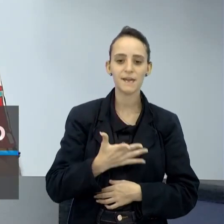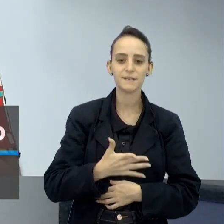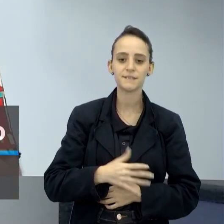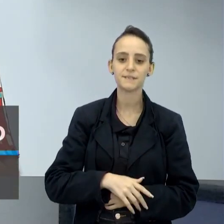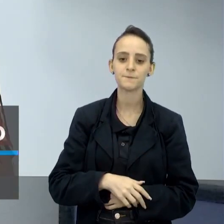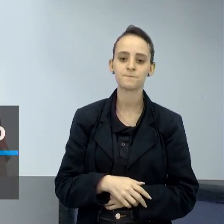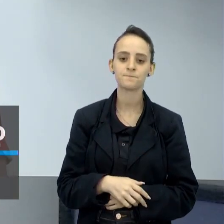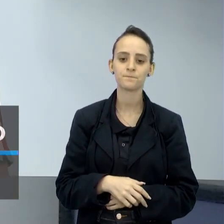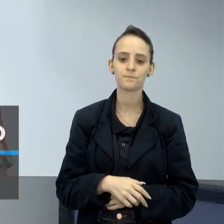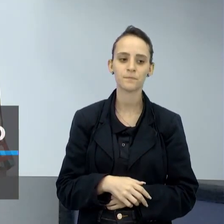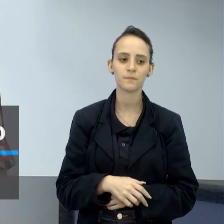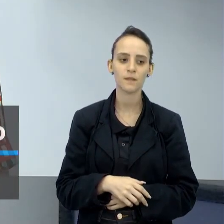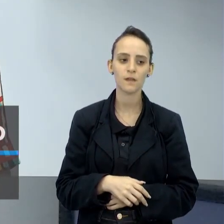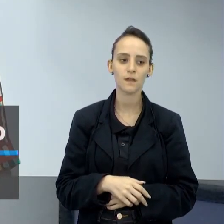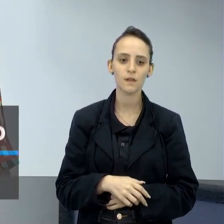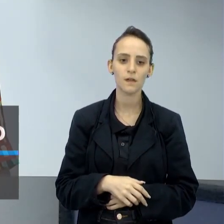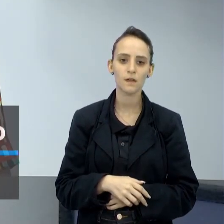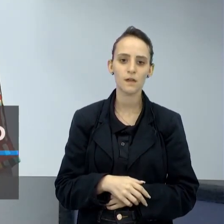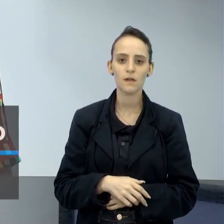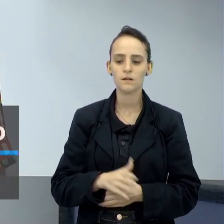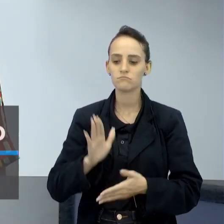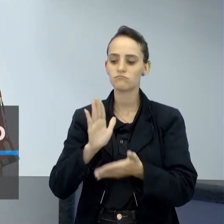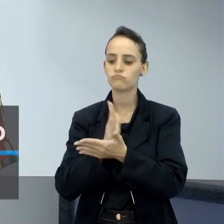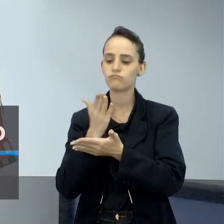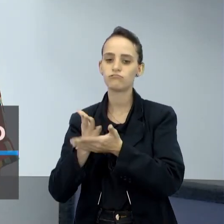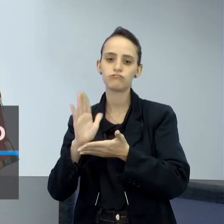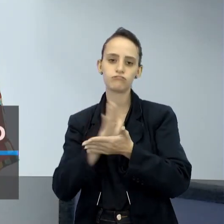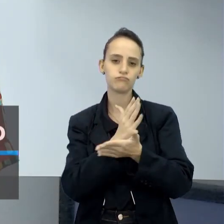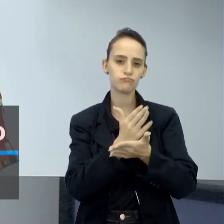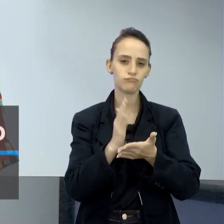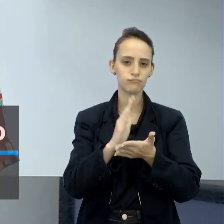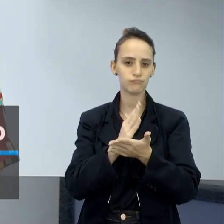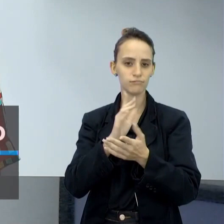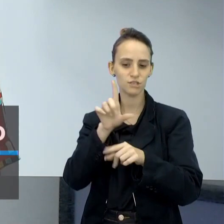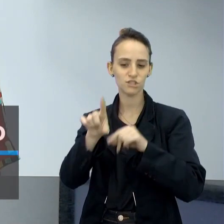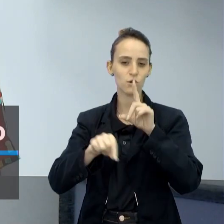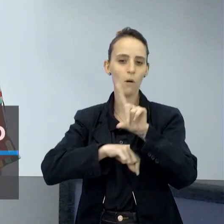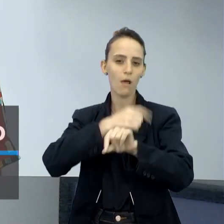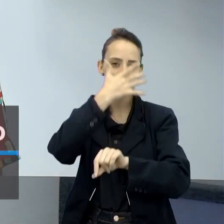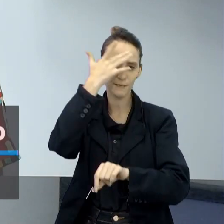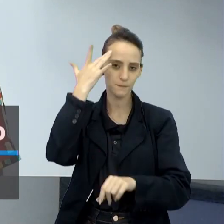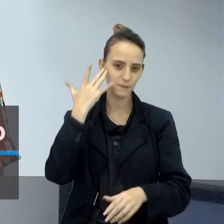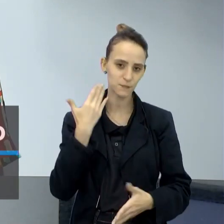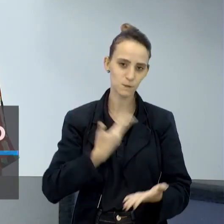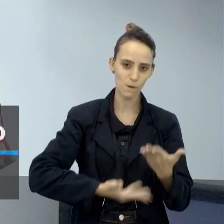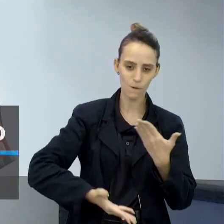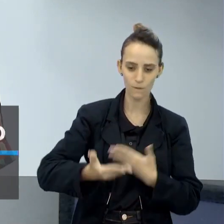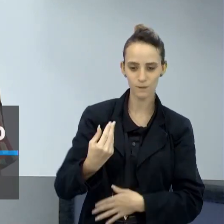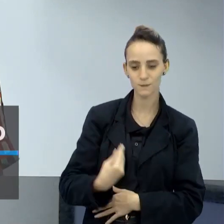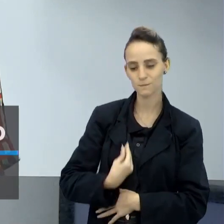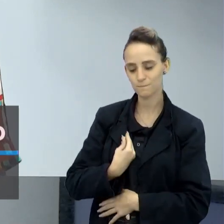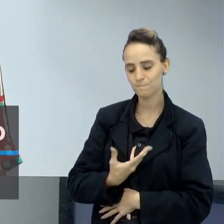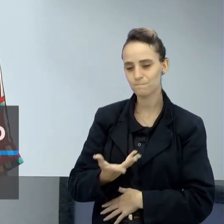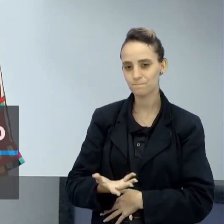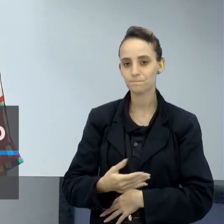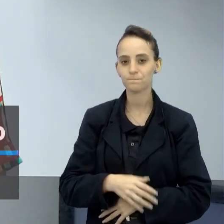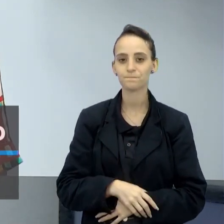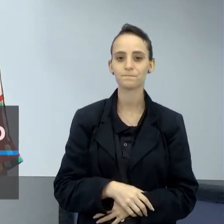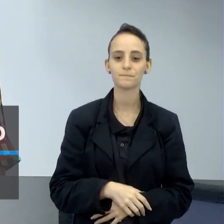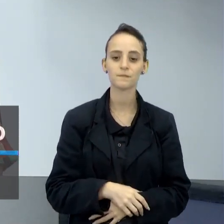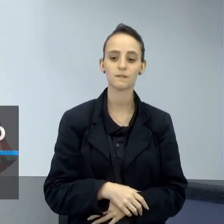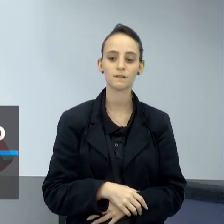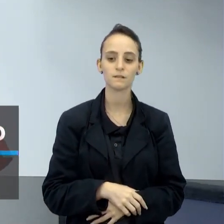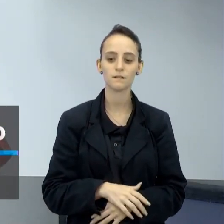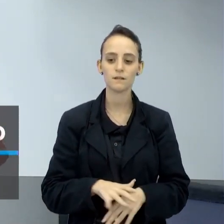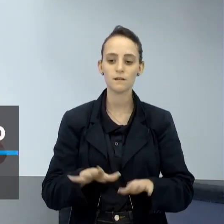de um filtro, não é verdade? E esse filtro, ele não demonstra toda a potência que nós